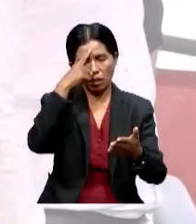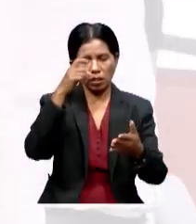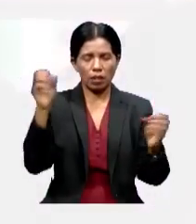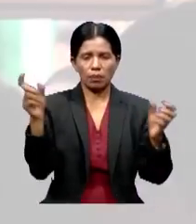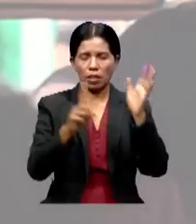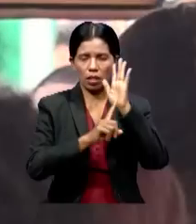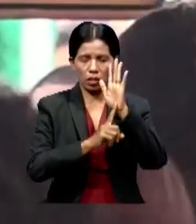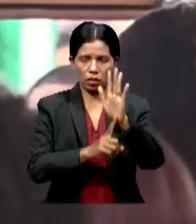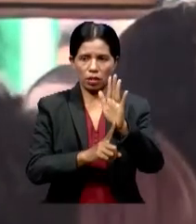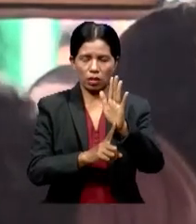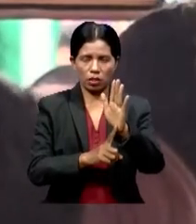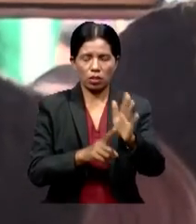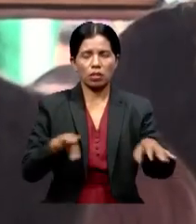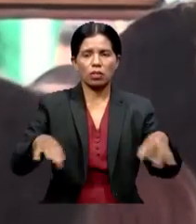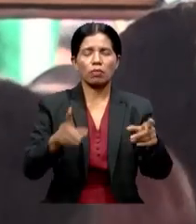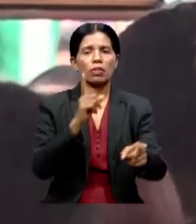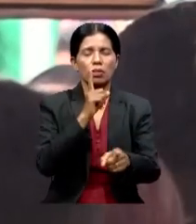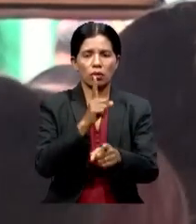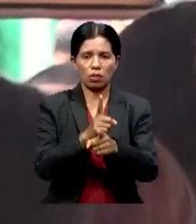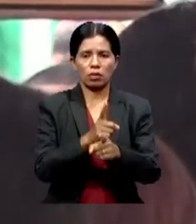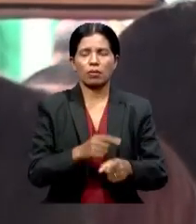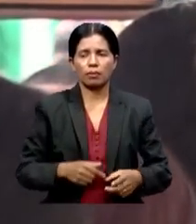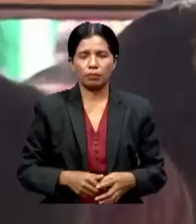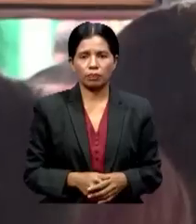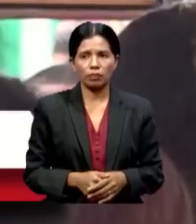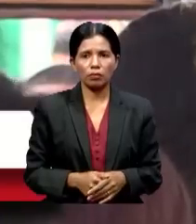tudo deu integridade no profissionalismo.